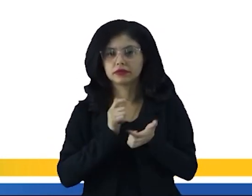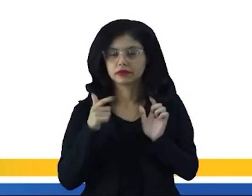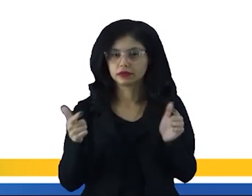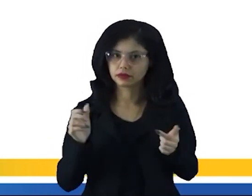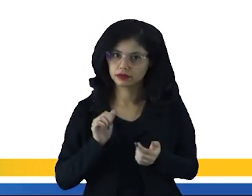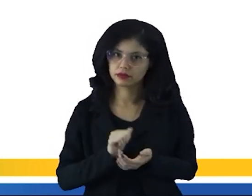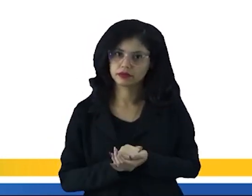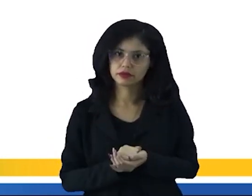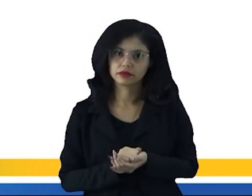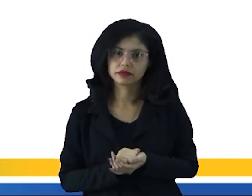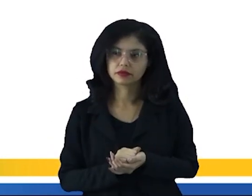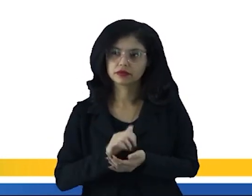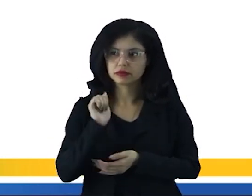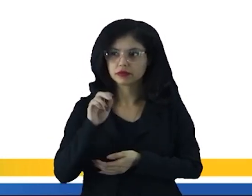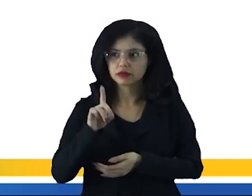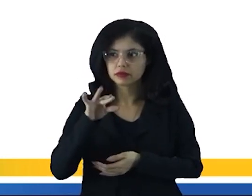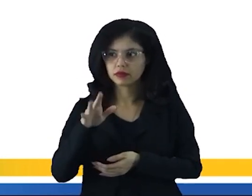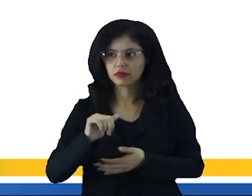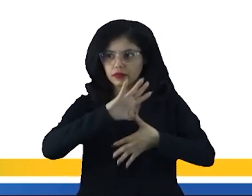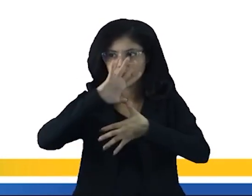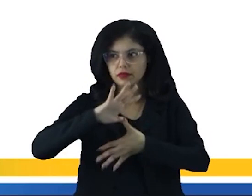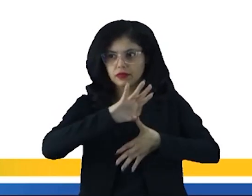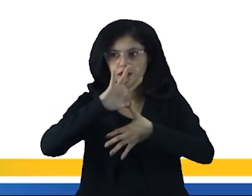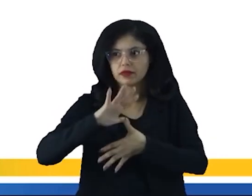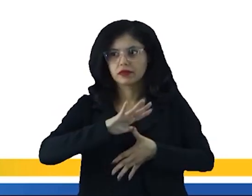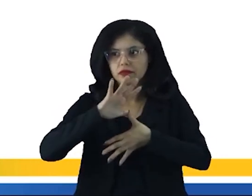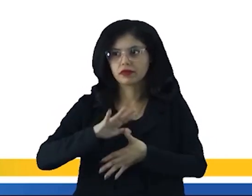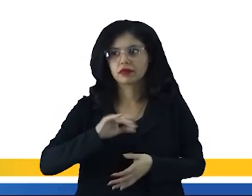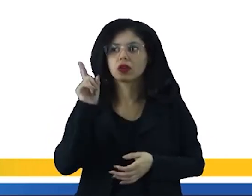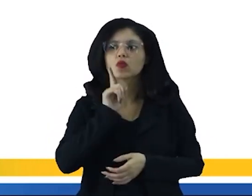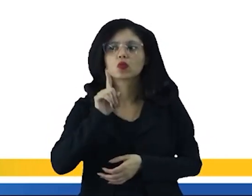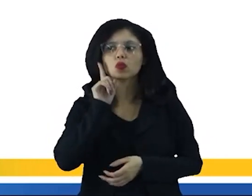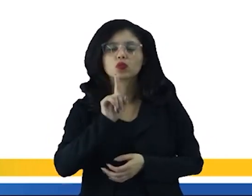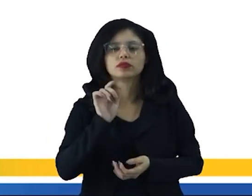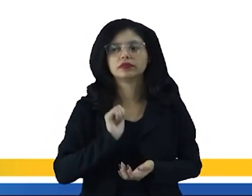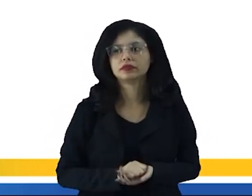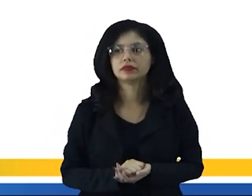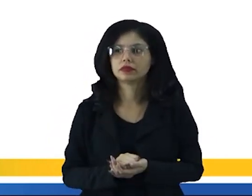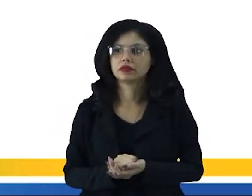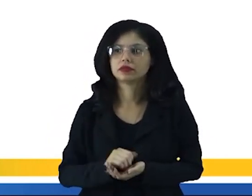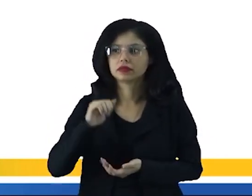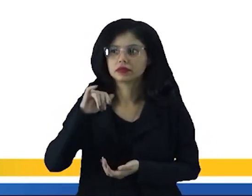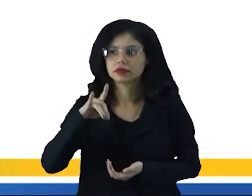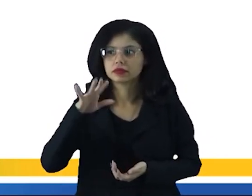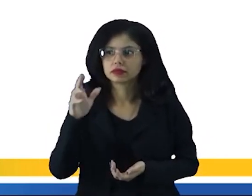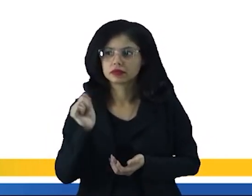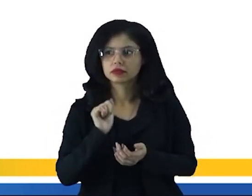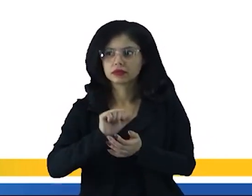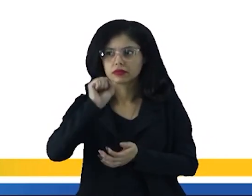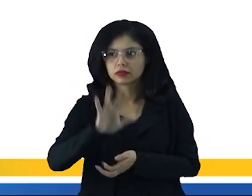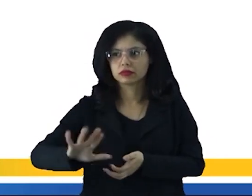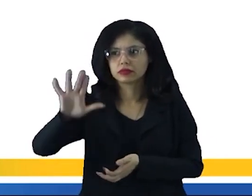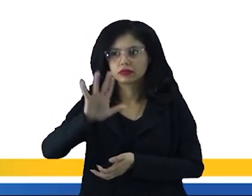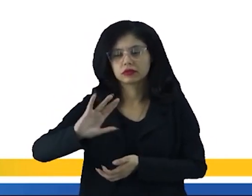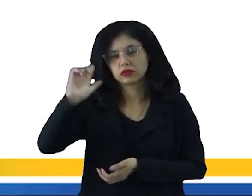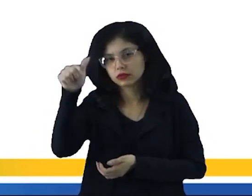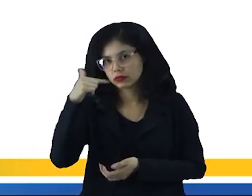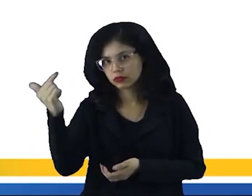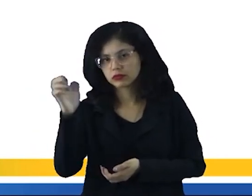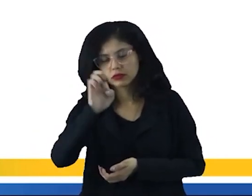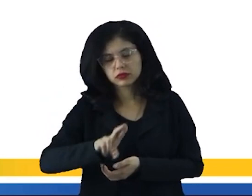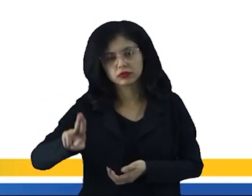como os Andes, na América do Sul, montanhas rochosas nos Estados Unidos e Canadá, Himalaia na Ásia, Alpes na Europa e outros.